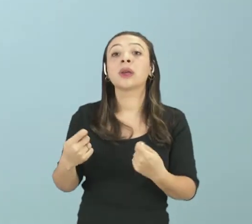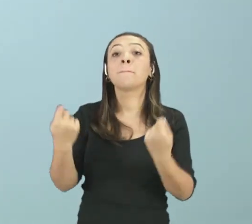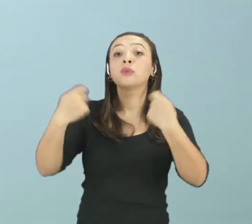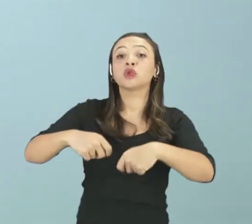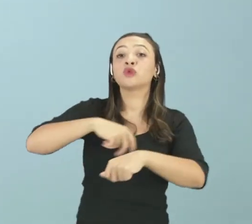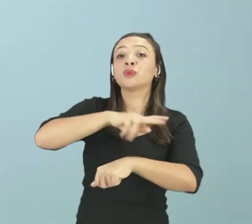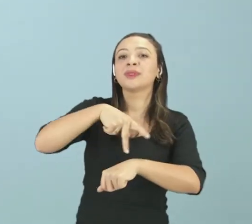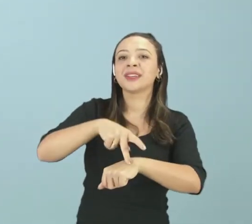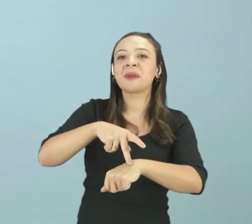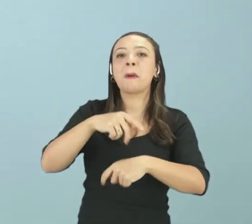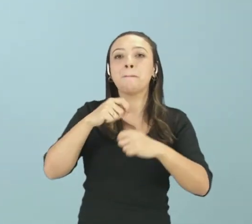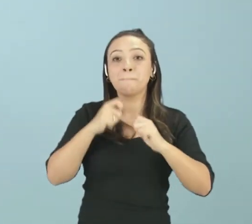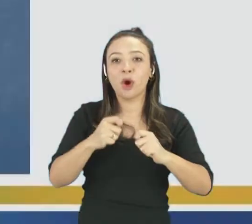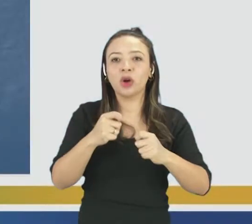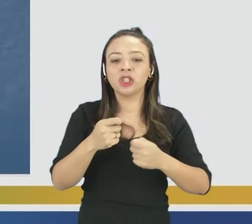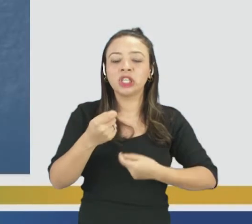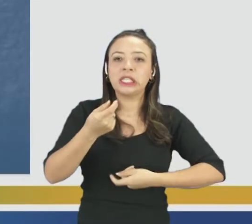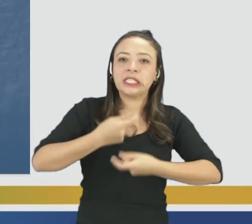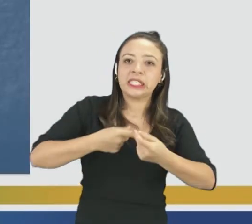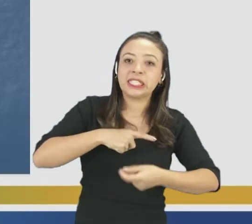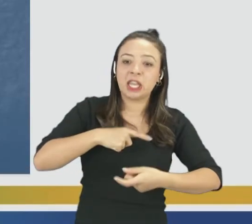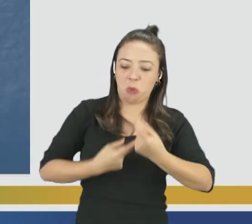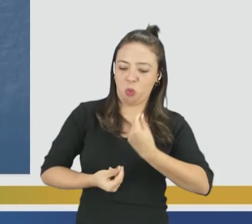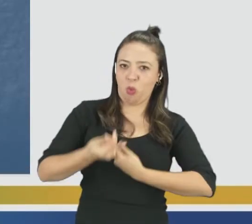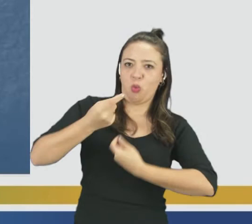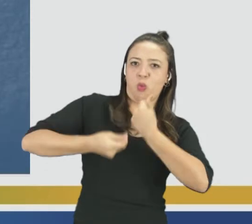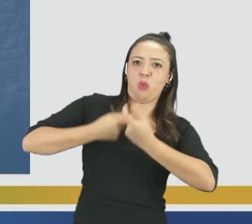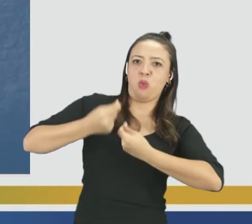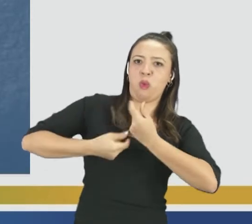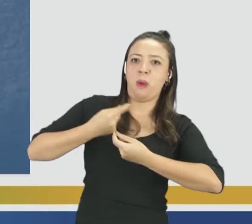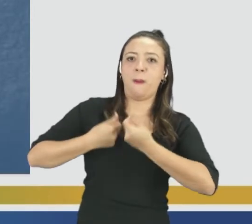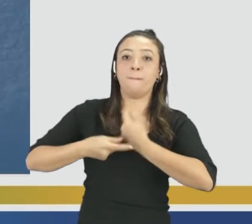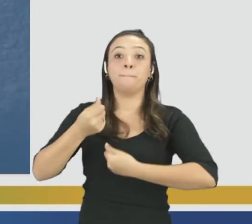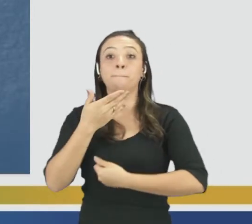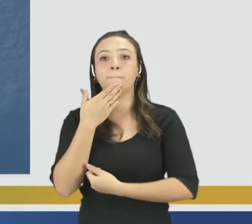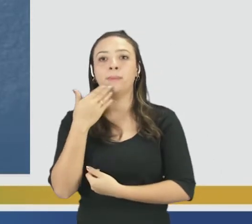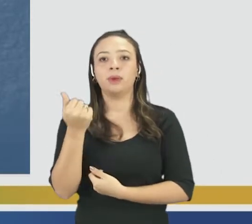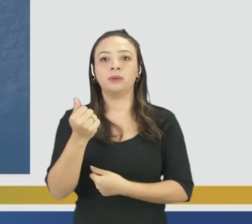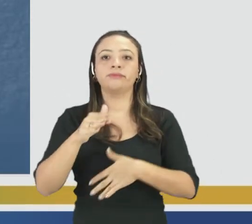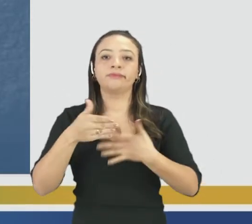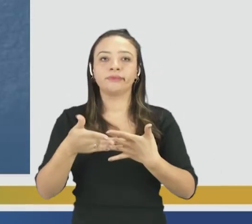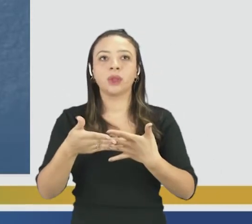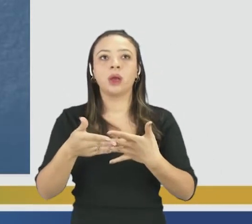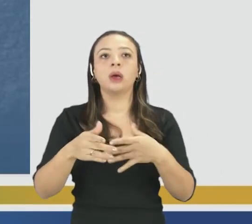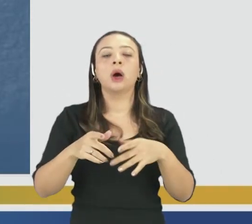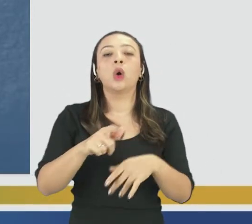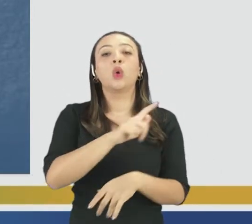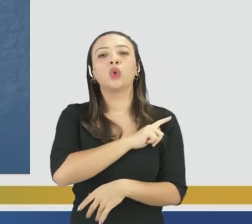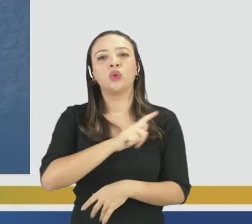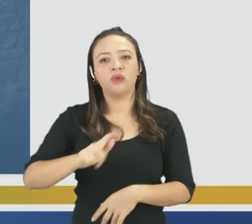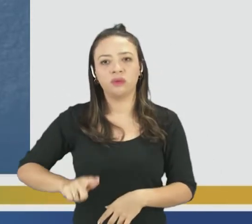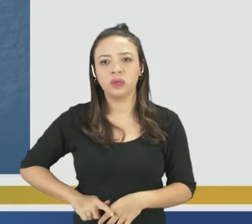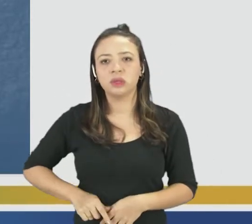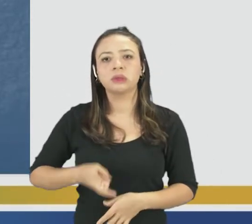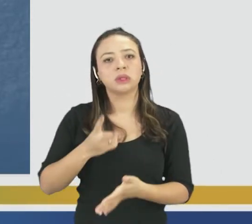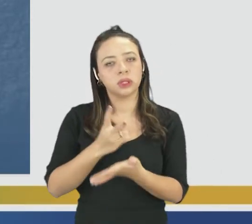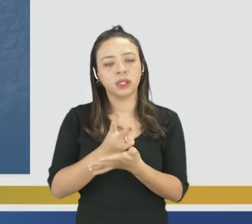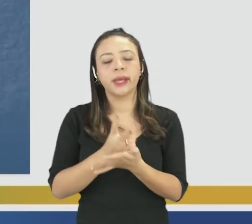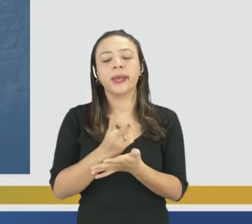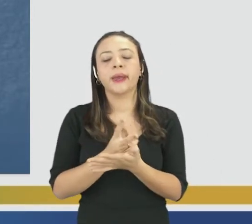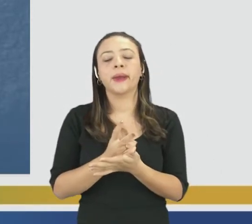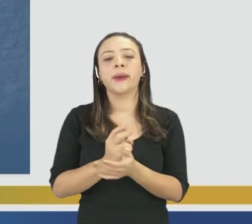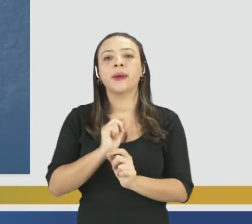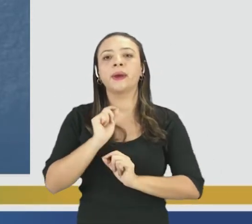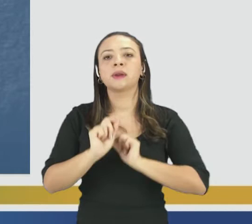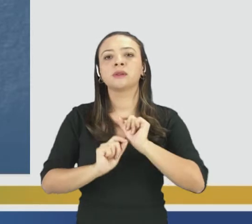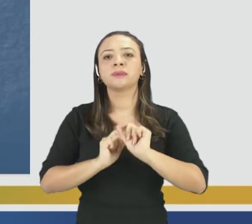ampliar os seus negócios né para as empresas Então os governos muitos casos eles eles fazem essa parte